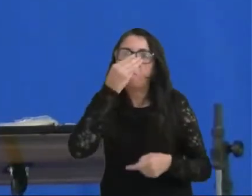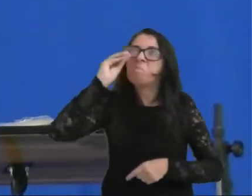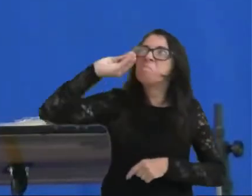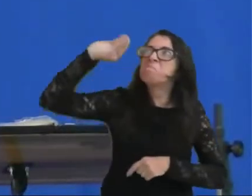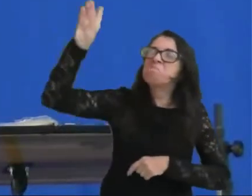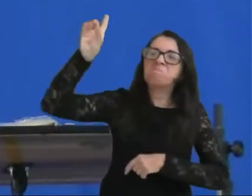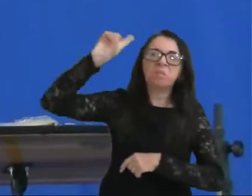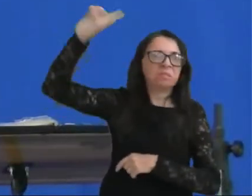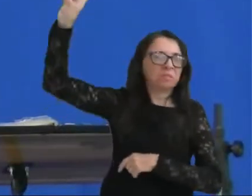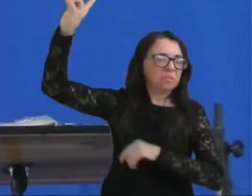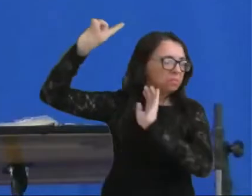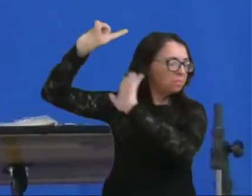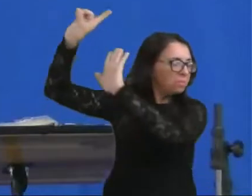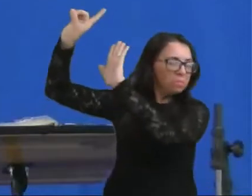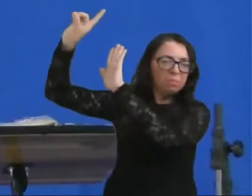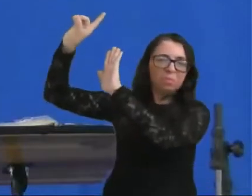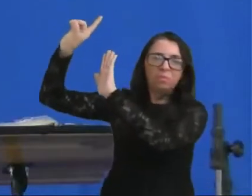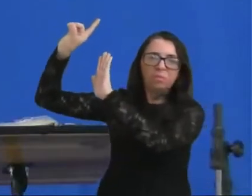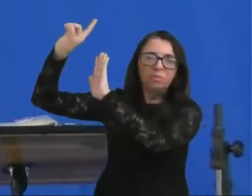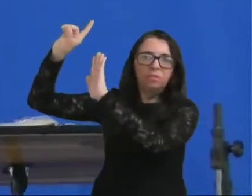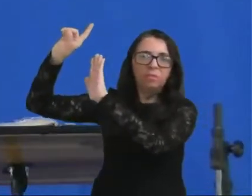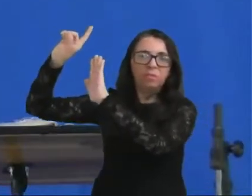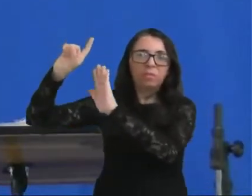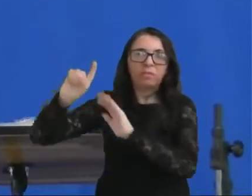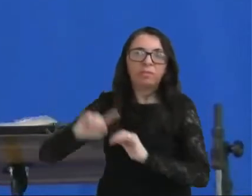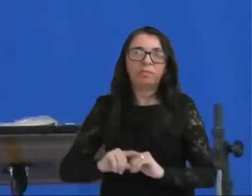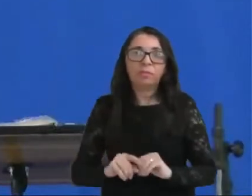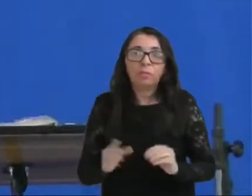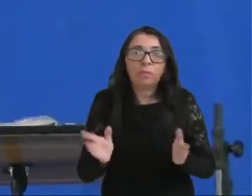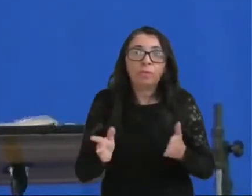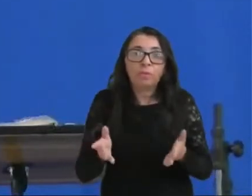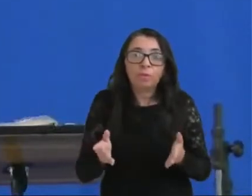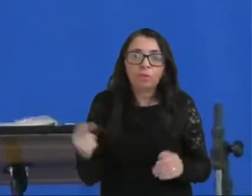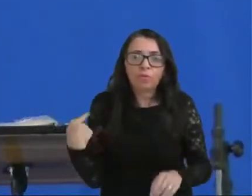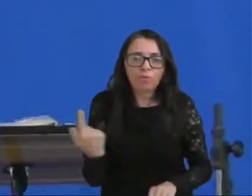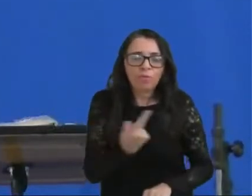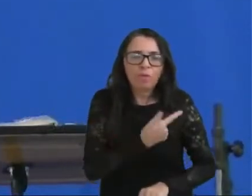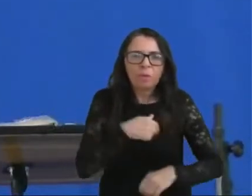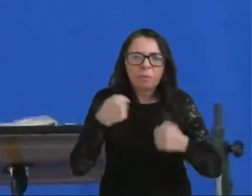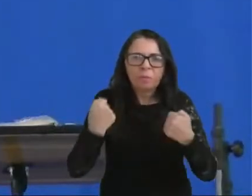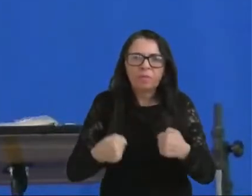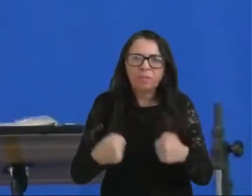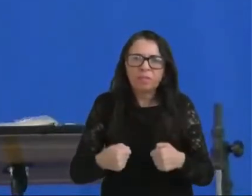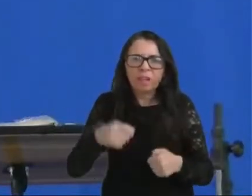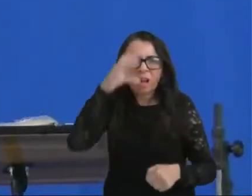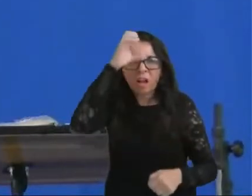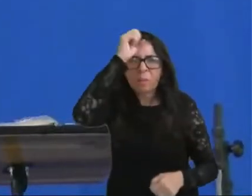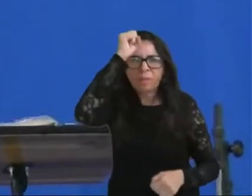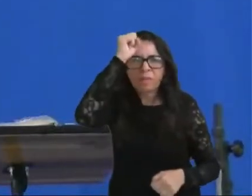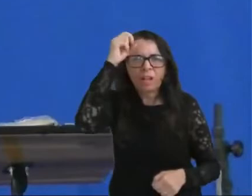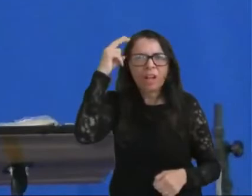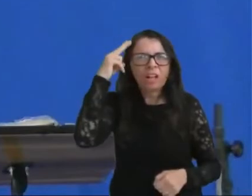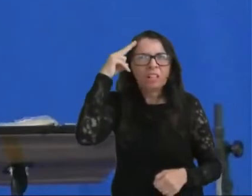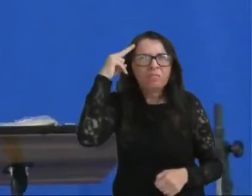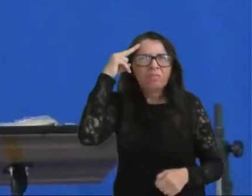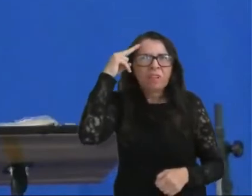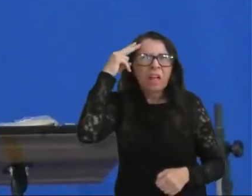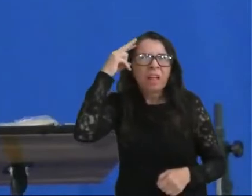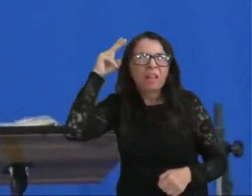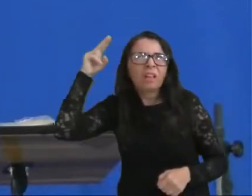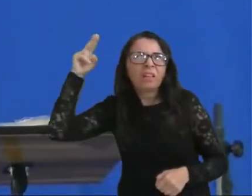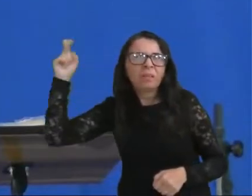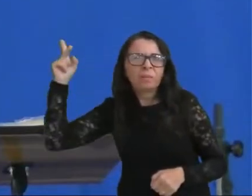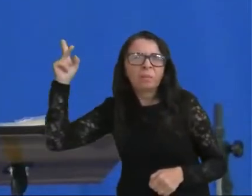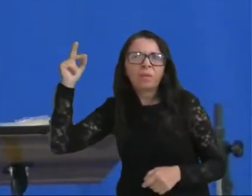Podemos ver que essa mensagem aqui, primeiramente, o noivo se apresenta à sua noiva para lhe dar segurança. Logo